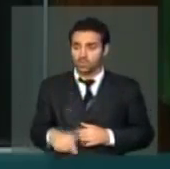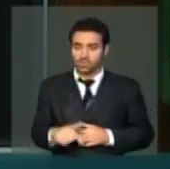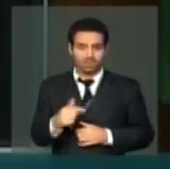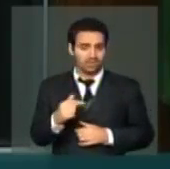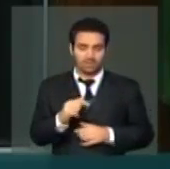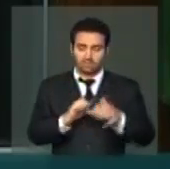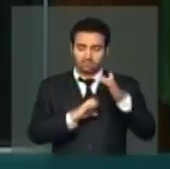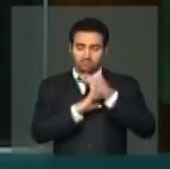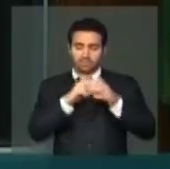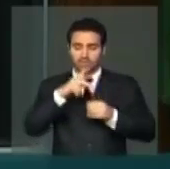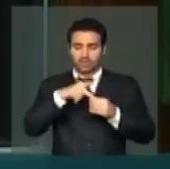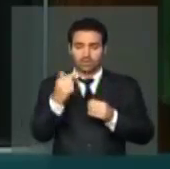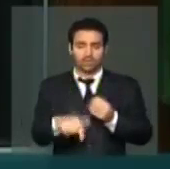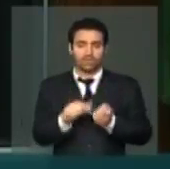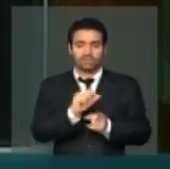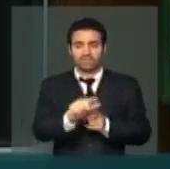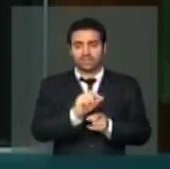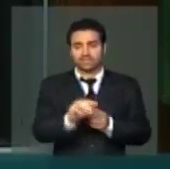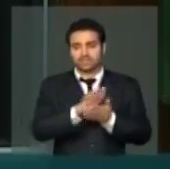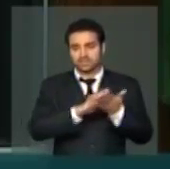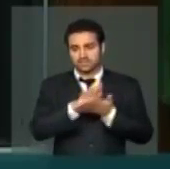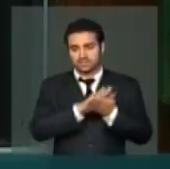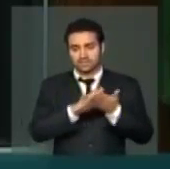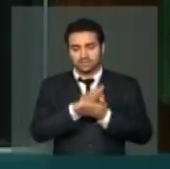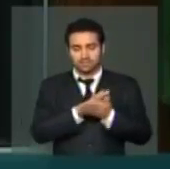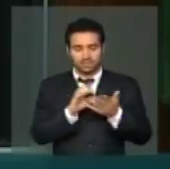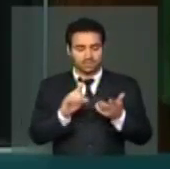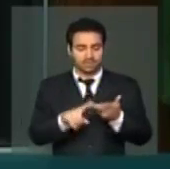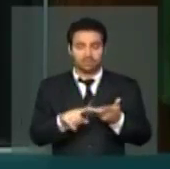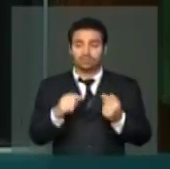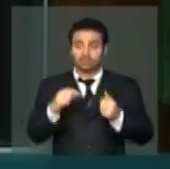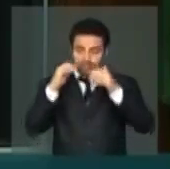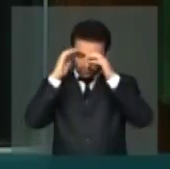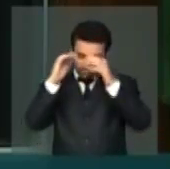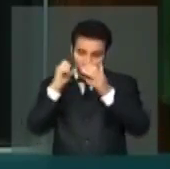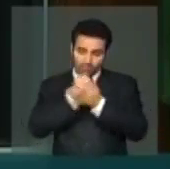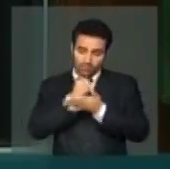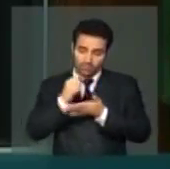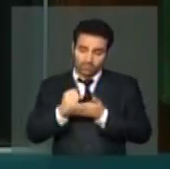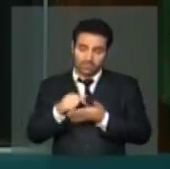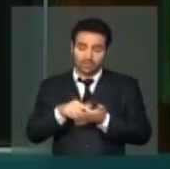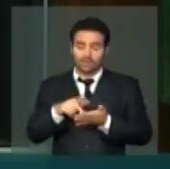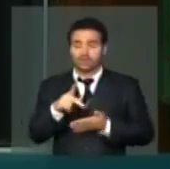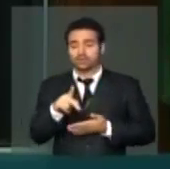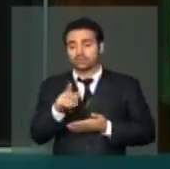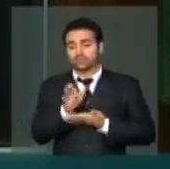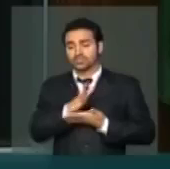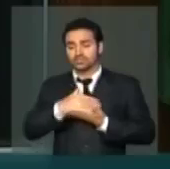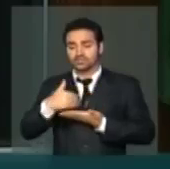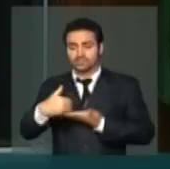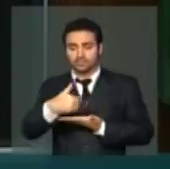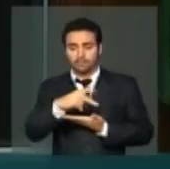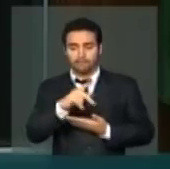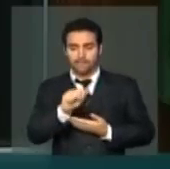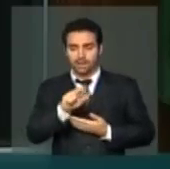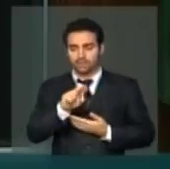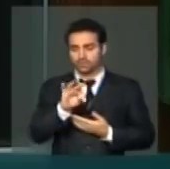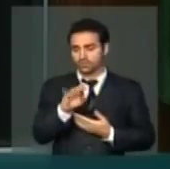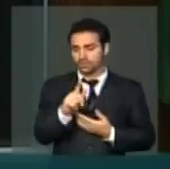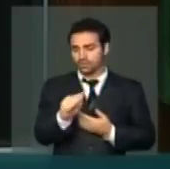para a Petrobras cumprir sua parte nos contratos de partilha do pré-sal, o que é uma mentira. Ao